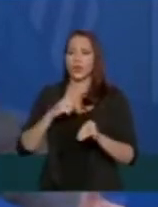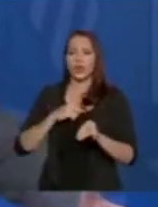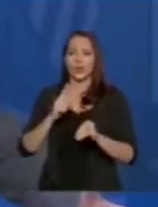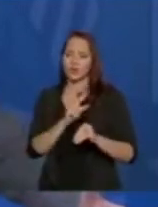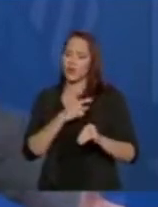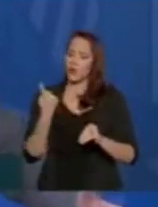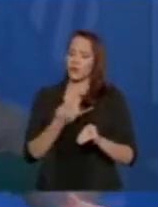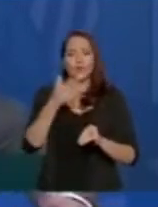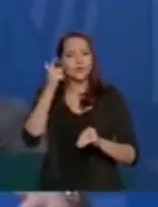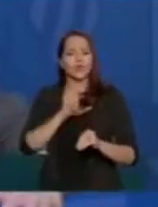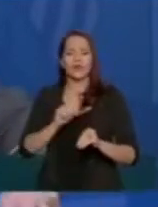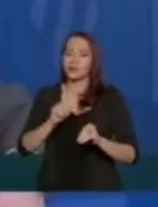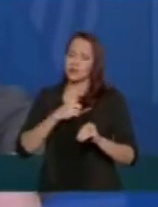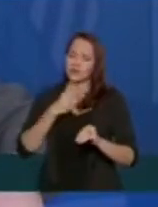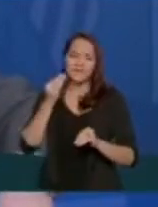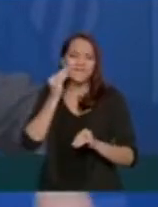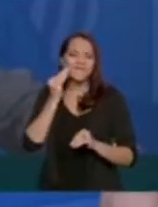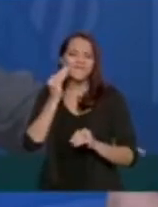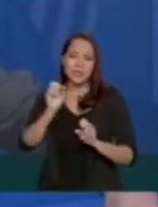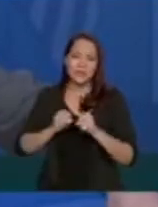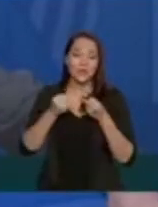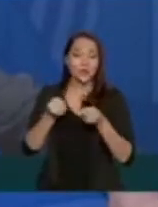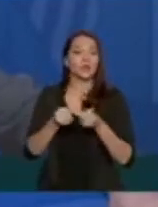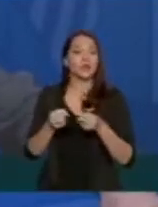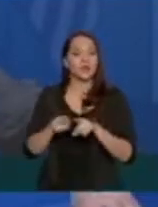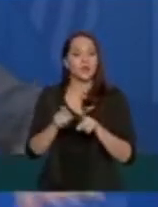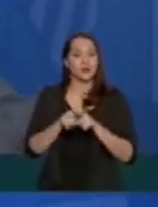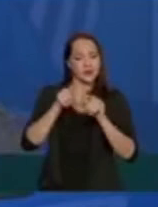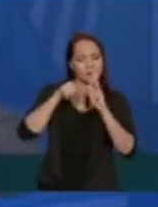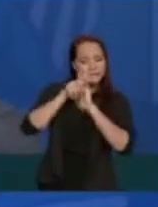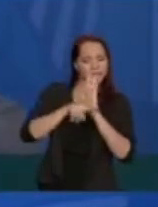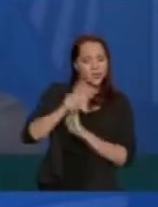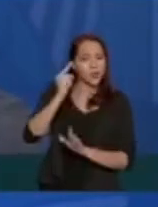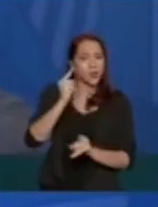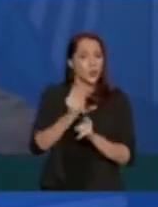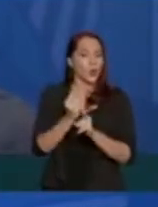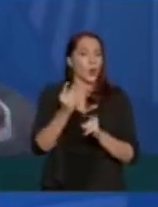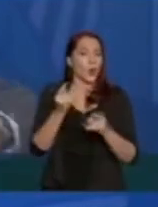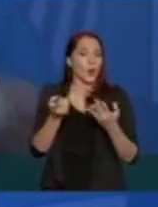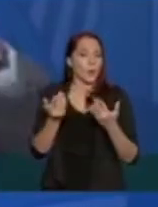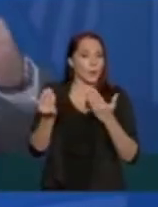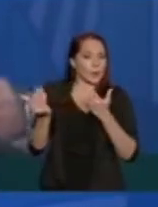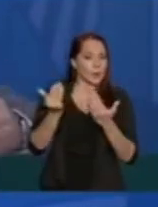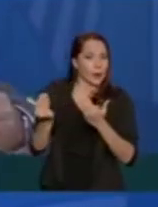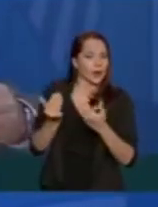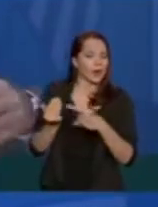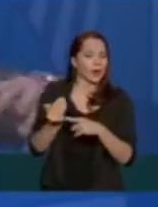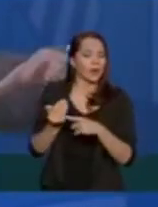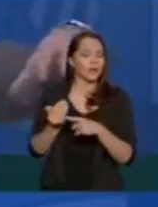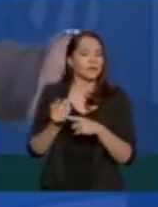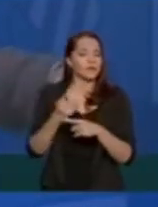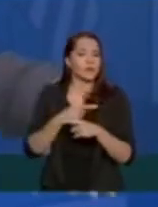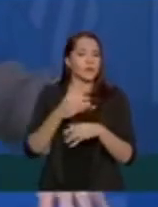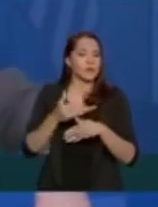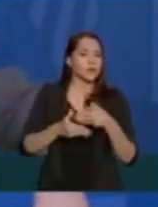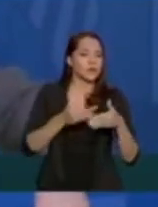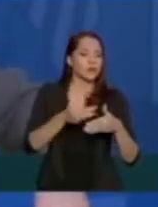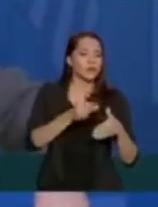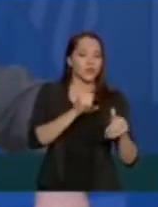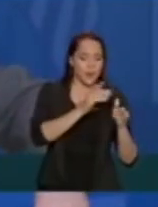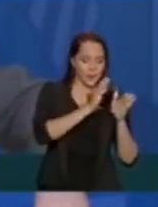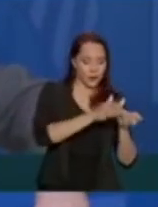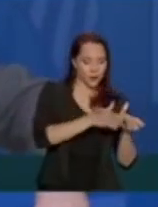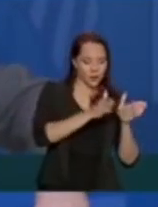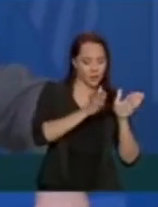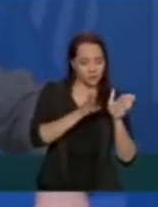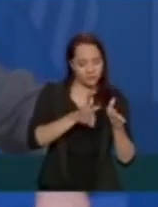alcance, e fazer um diagnóstico paralelo, enquanto caminhamos, de